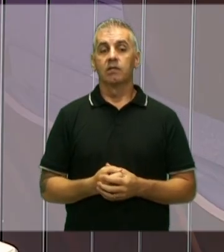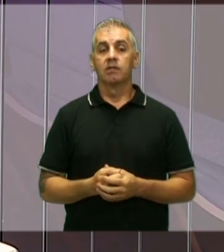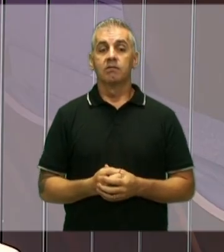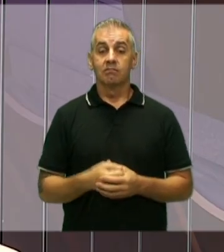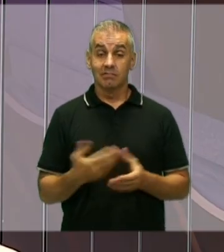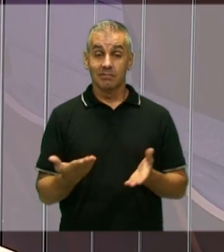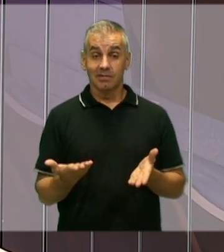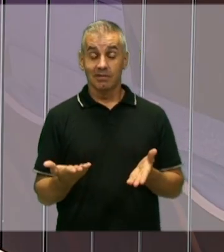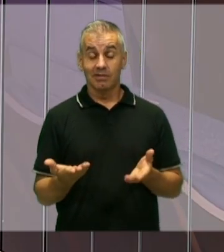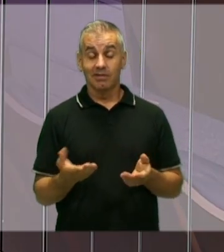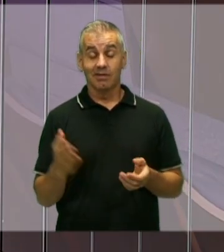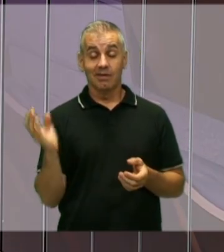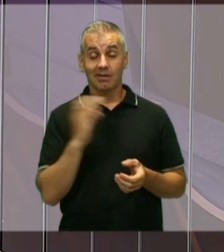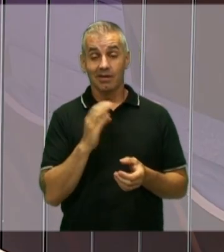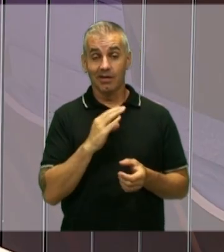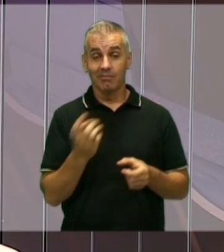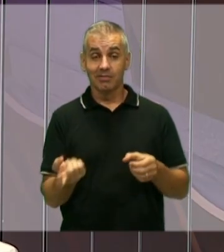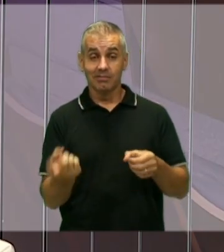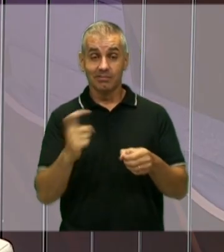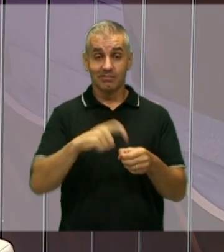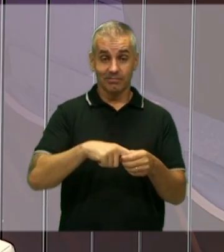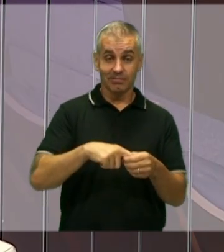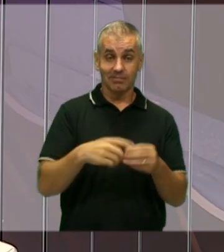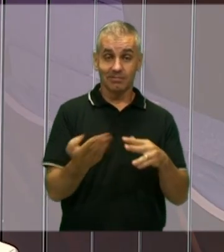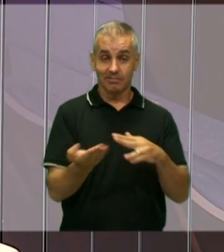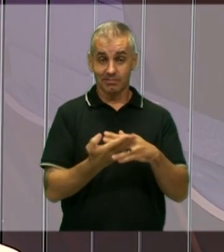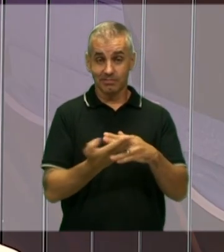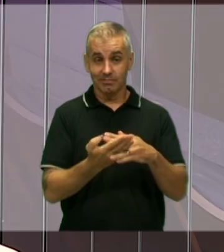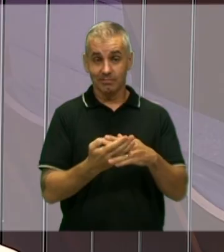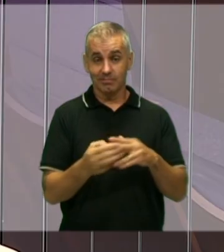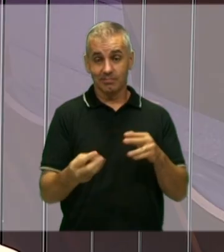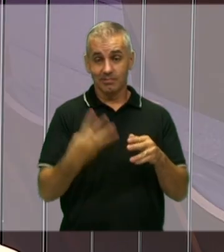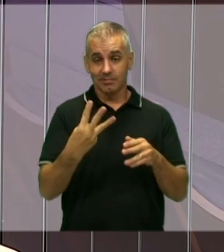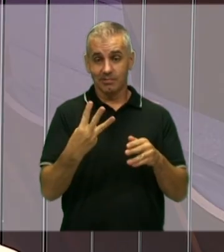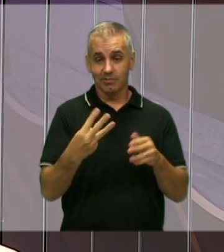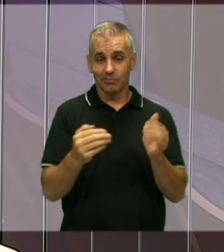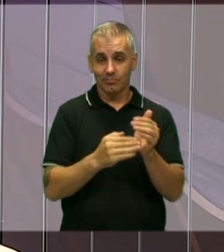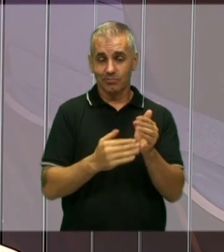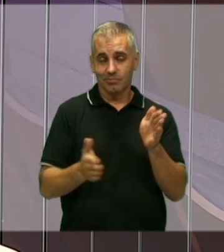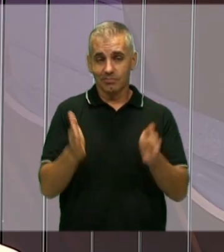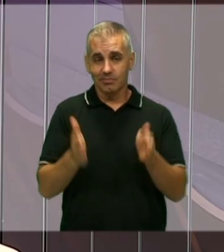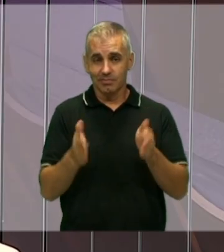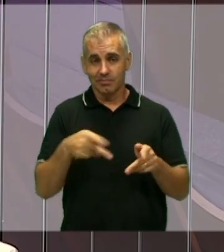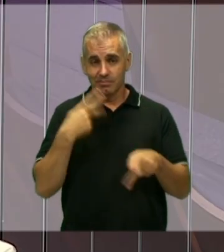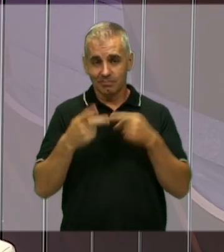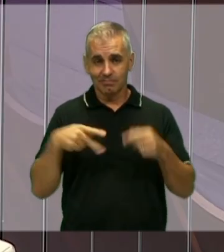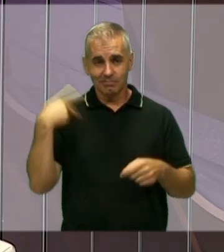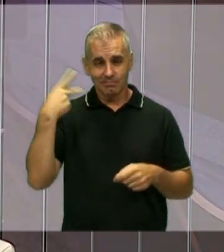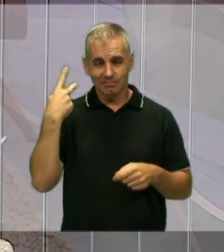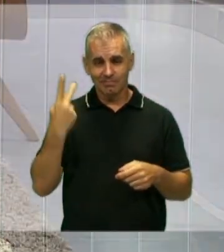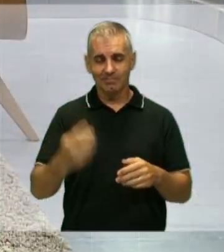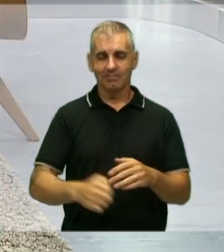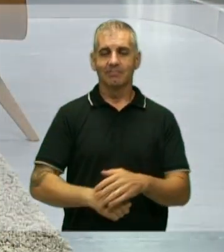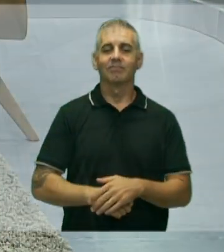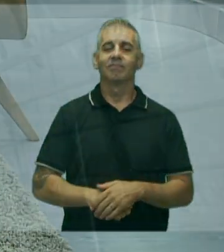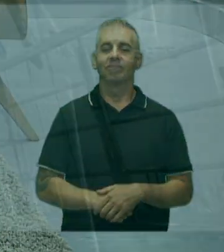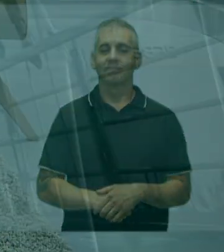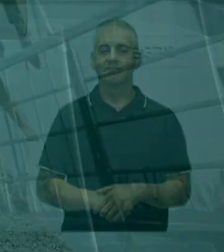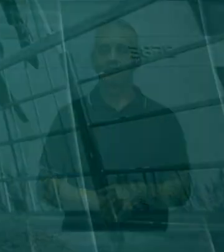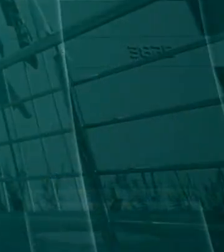Bom, nós vamos fazer mais um rápido intervalo, já voltamos com o terceiro e último bloco do Fala Vereador. Até mais.